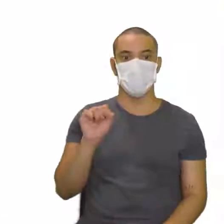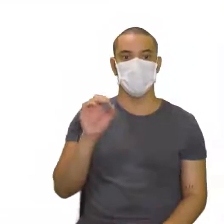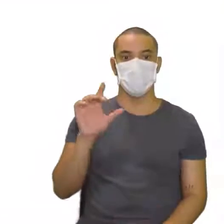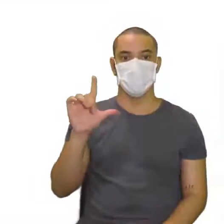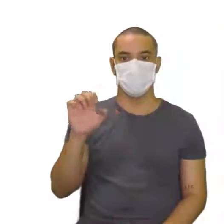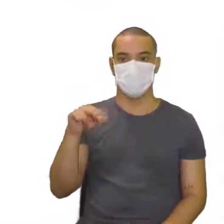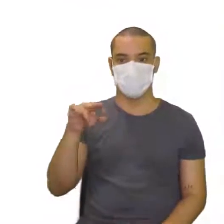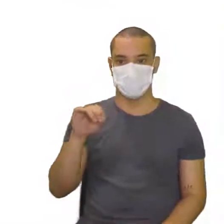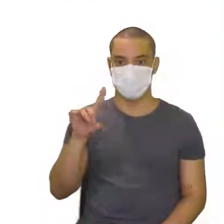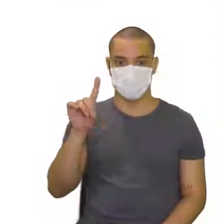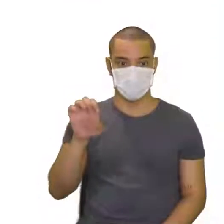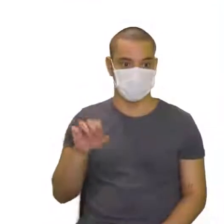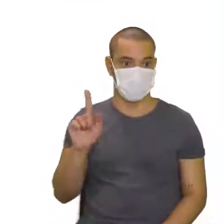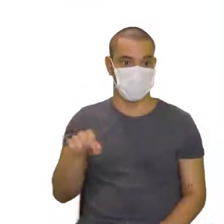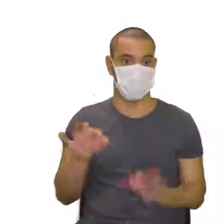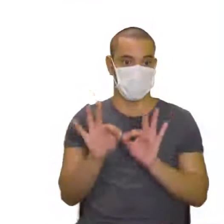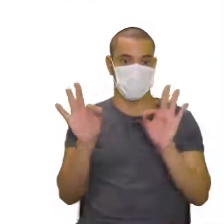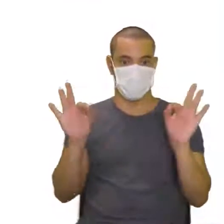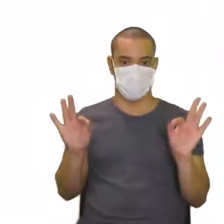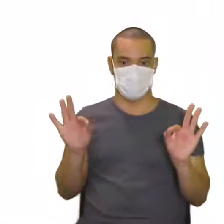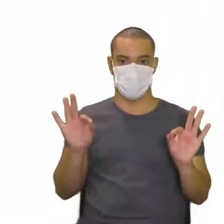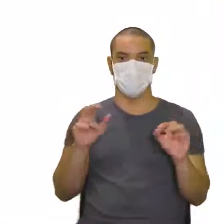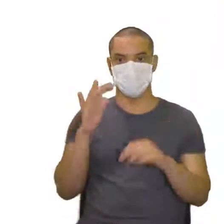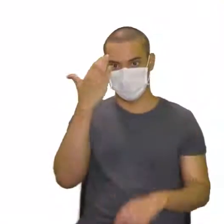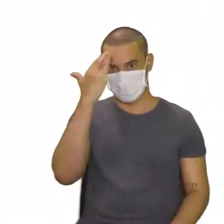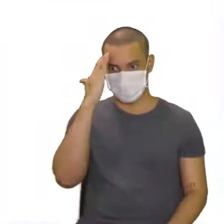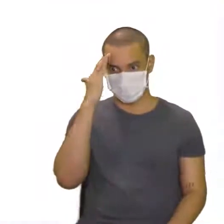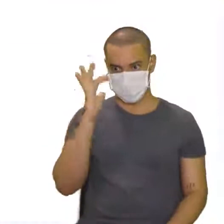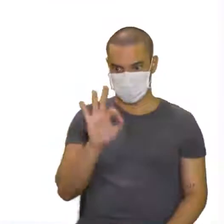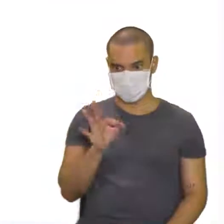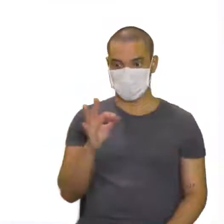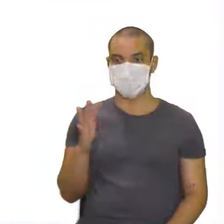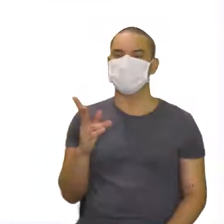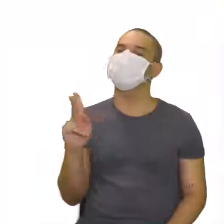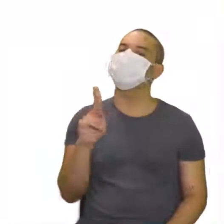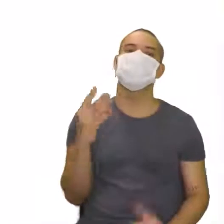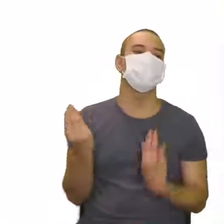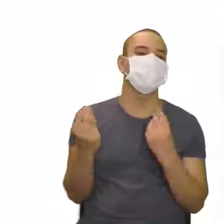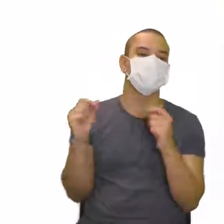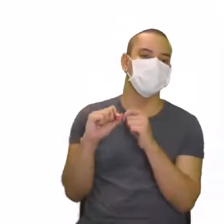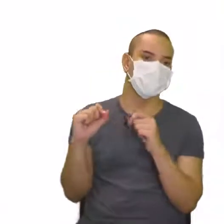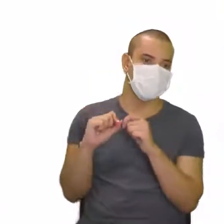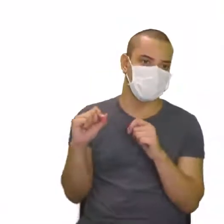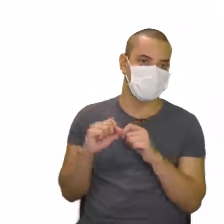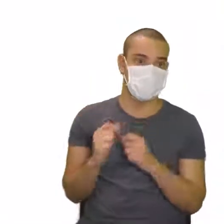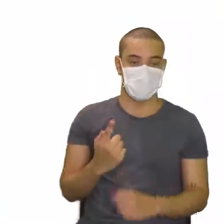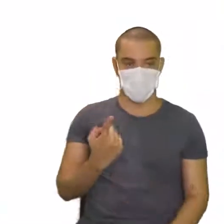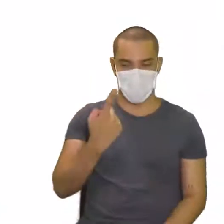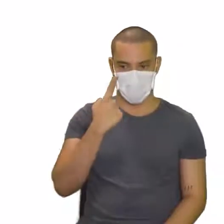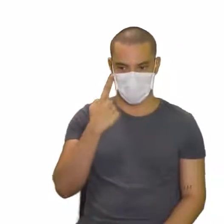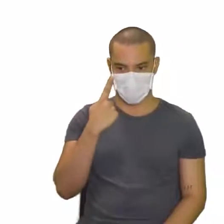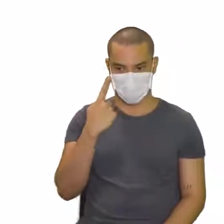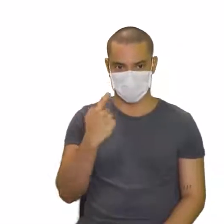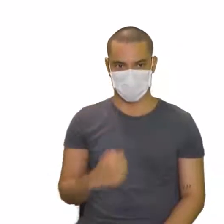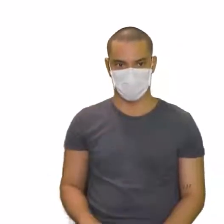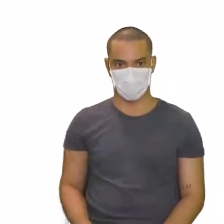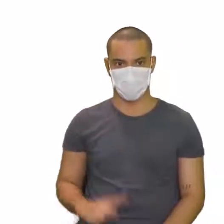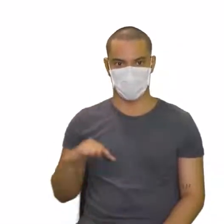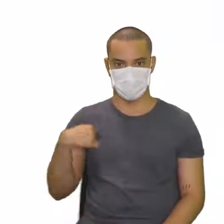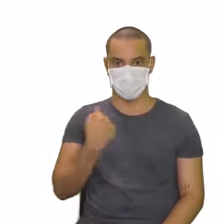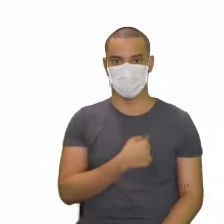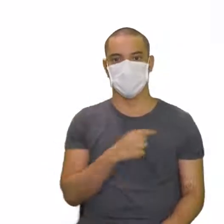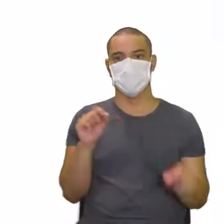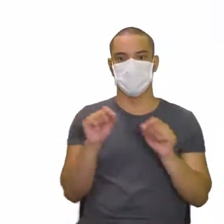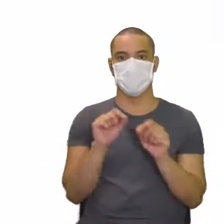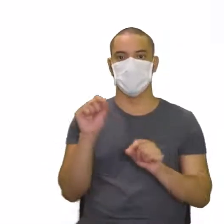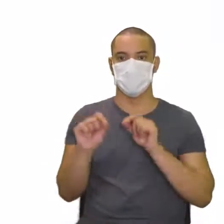o comprimento em vez do raio. Entendido isso? Professora, como é que vai ficar? Olha só. A gente vai considerar